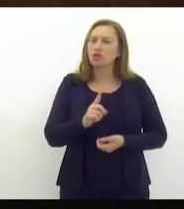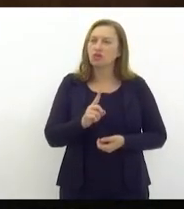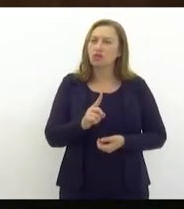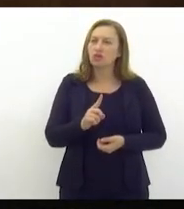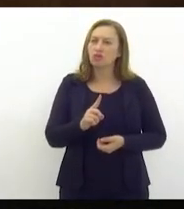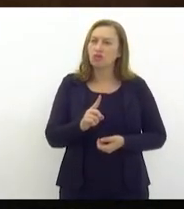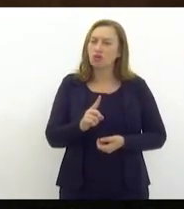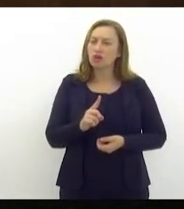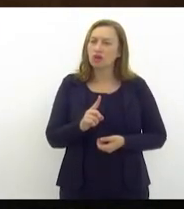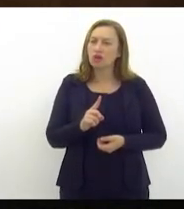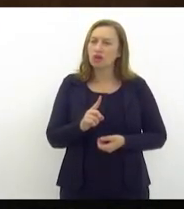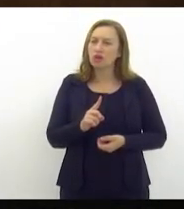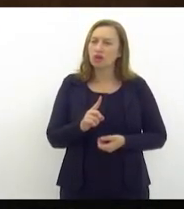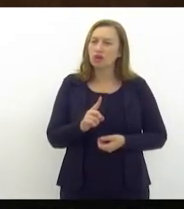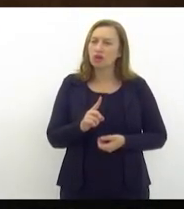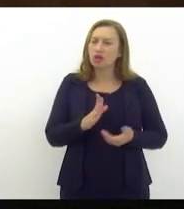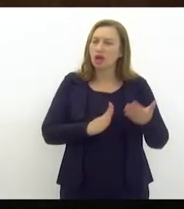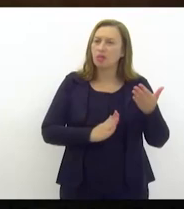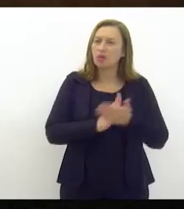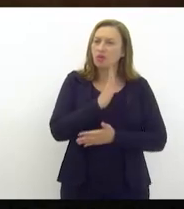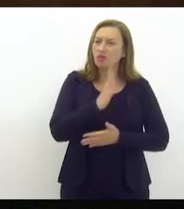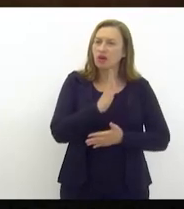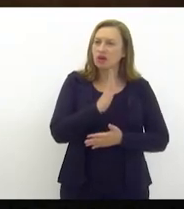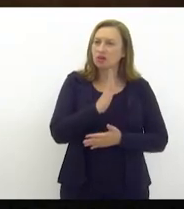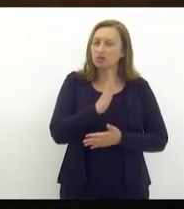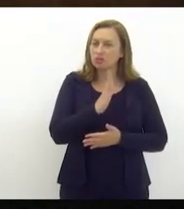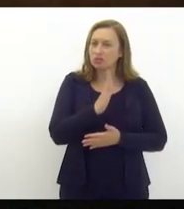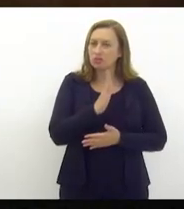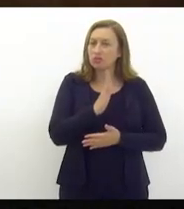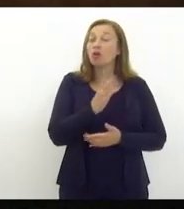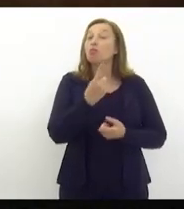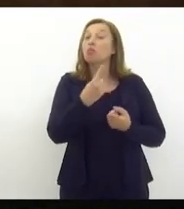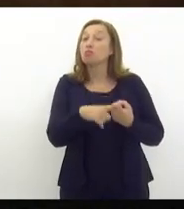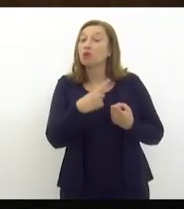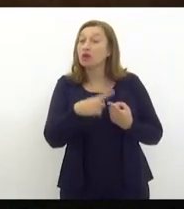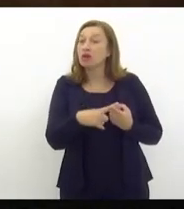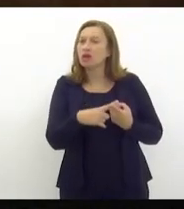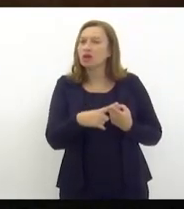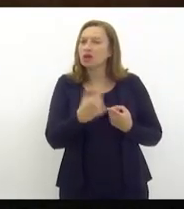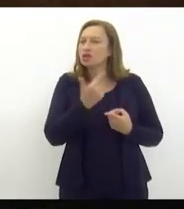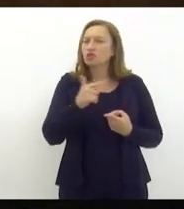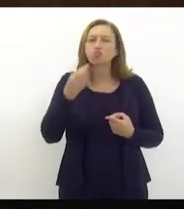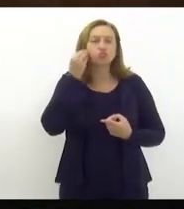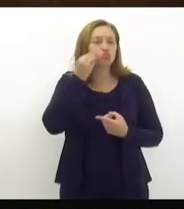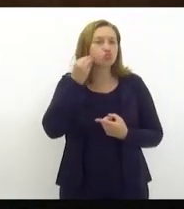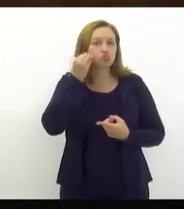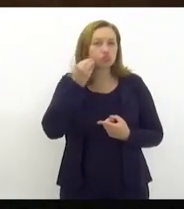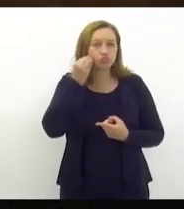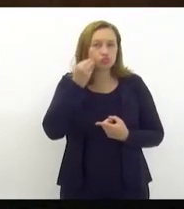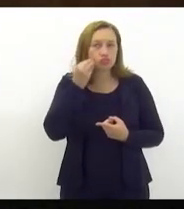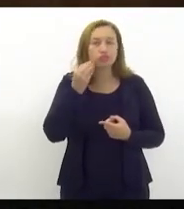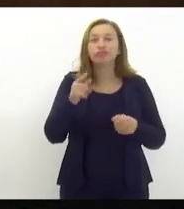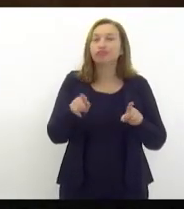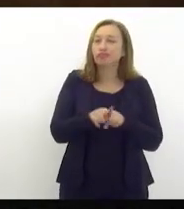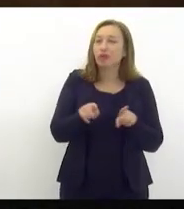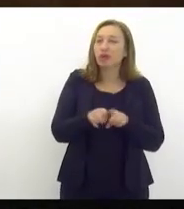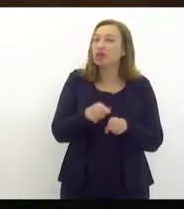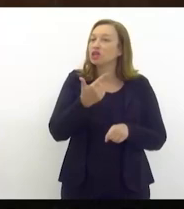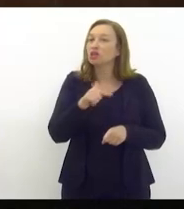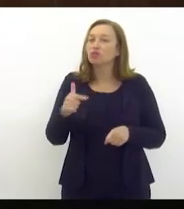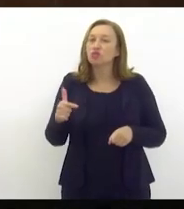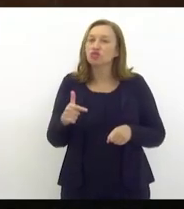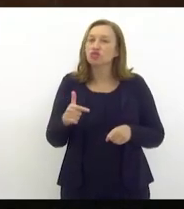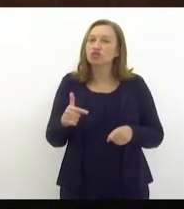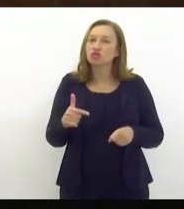classificado entre aqueles que ali estavam. Por quê? Porque ele não tinha experiência e, ao mesmo tempo, também não